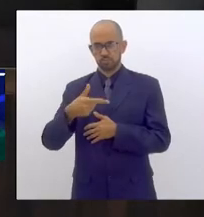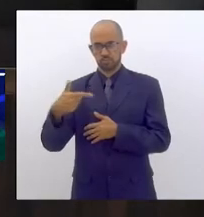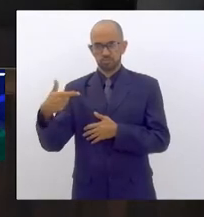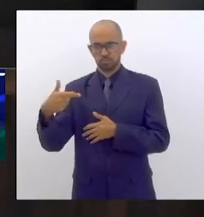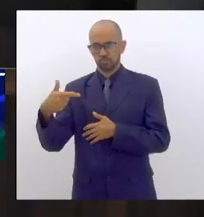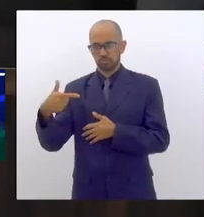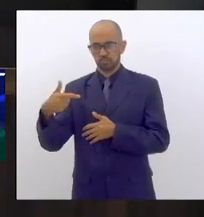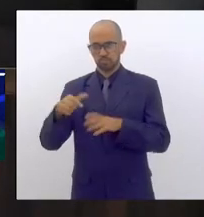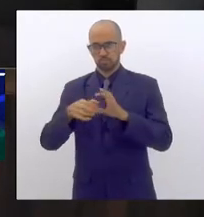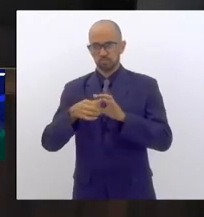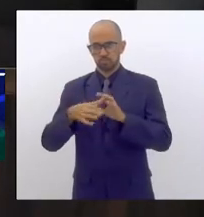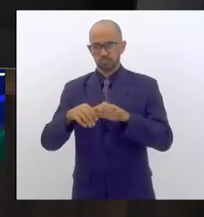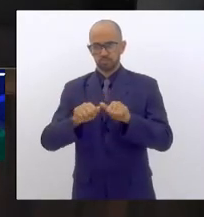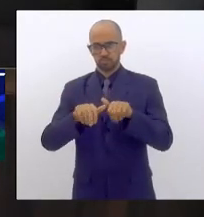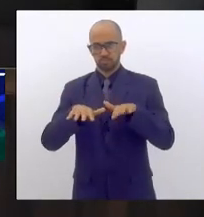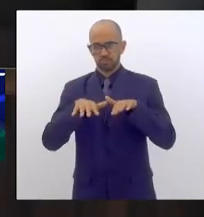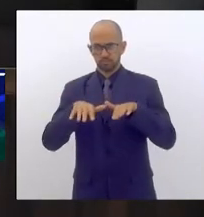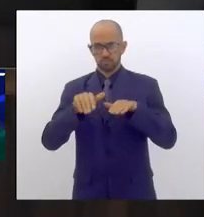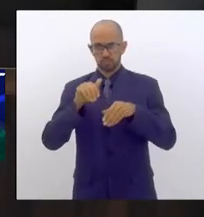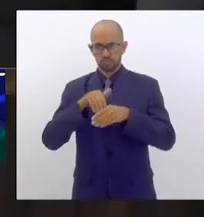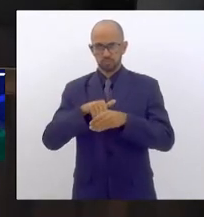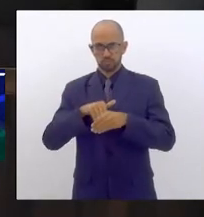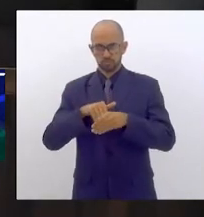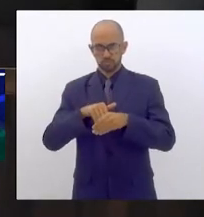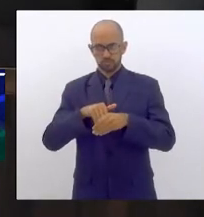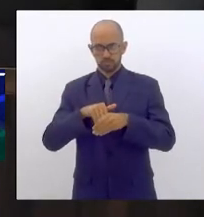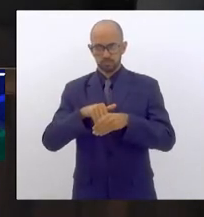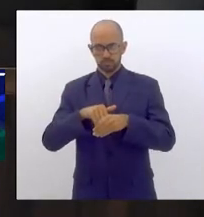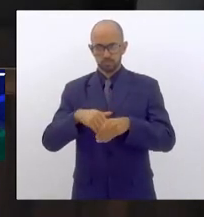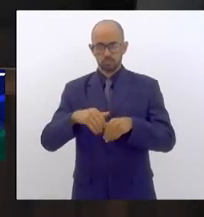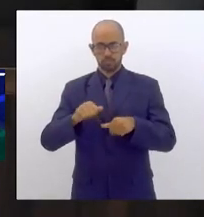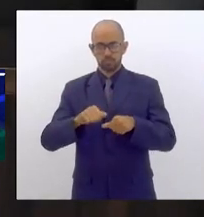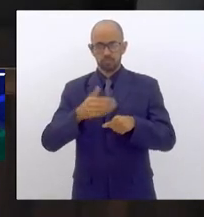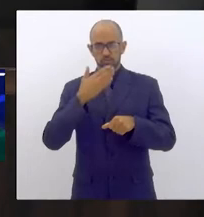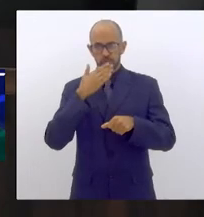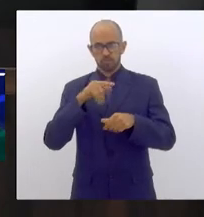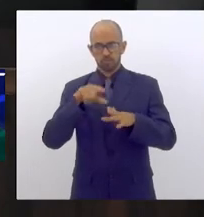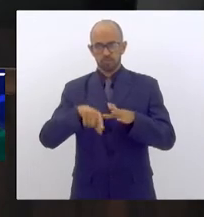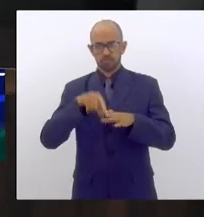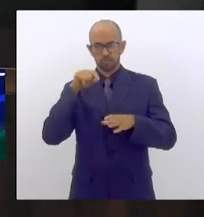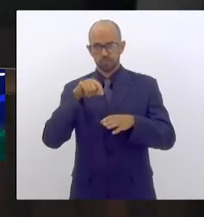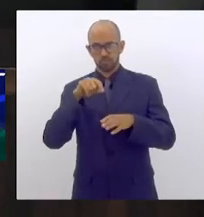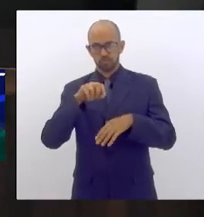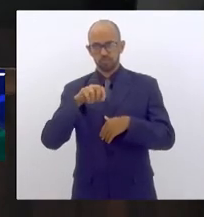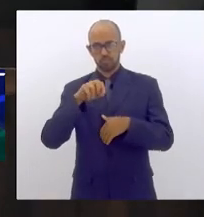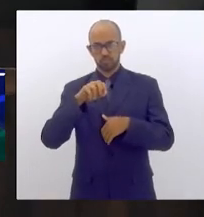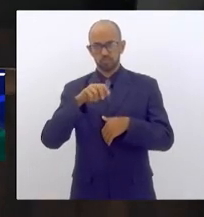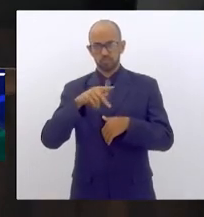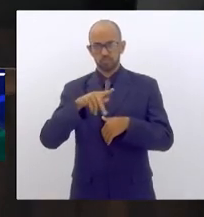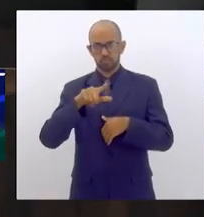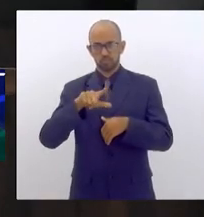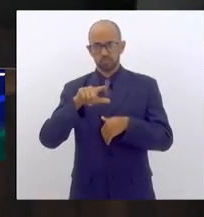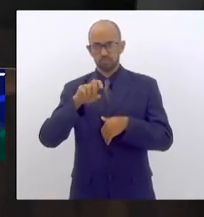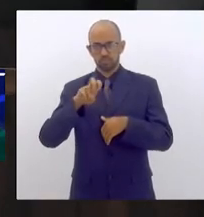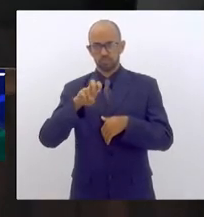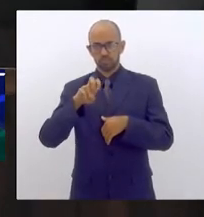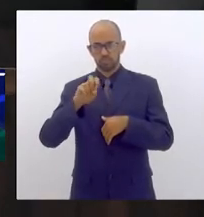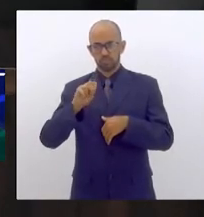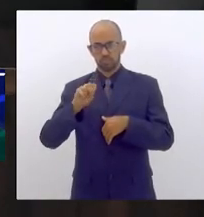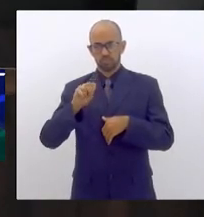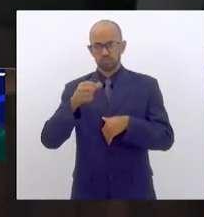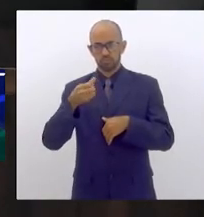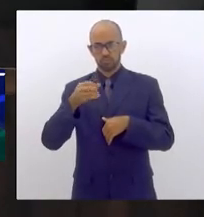Com autorização do plenário, em votação, requerimento de destaque ao projeto de lei 5807 de